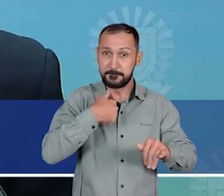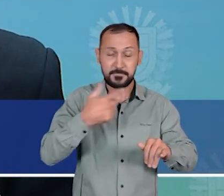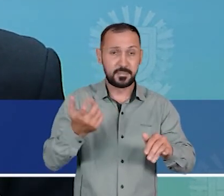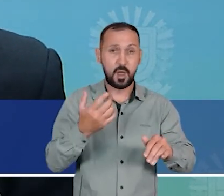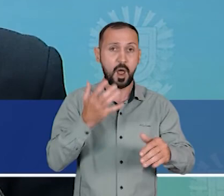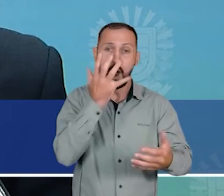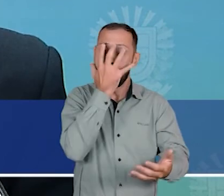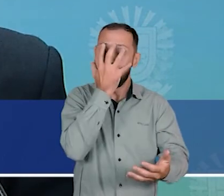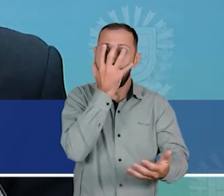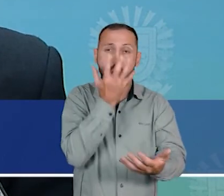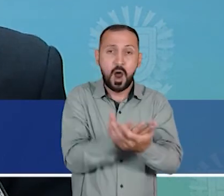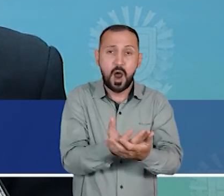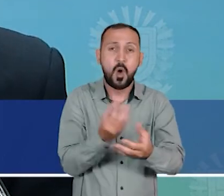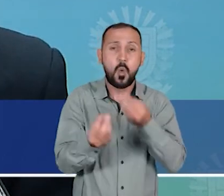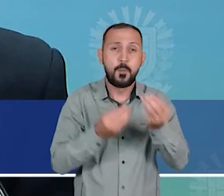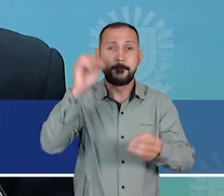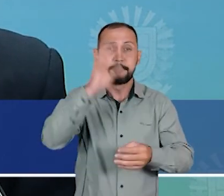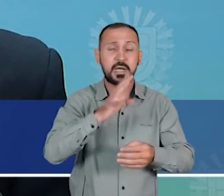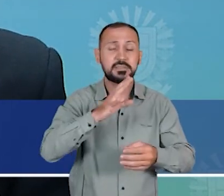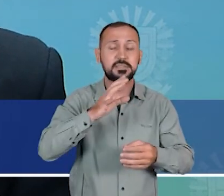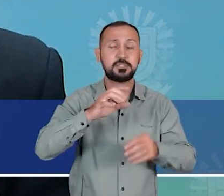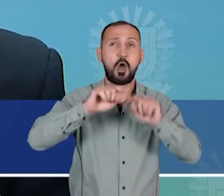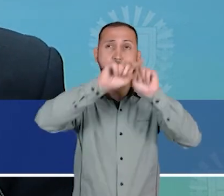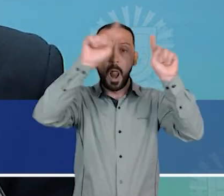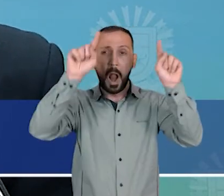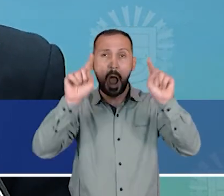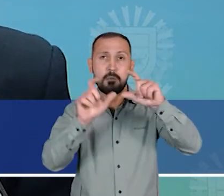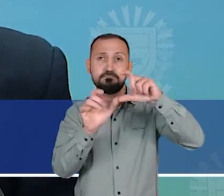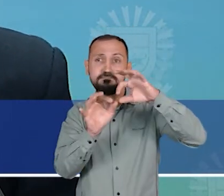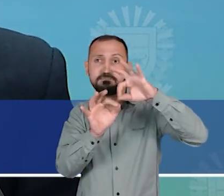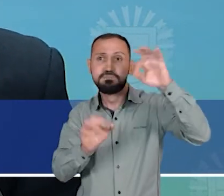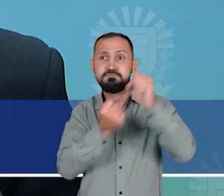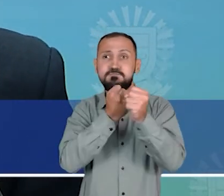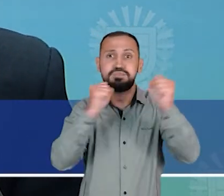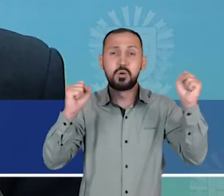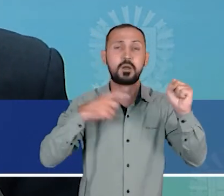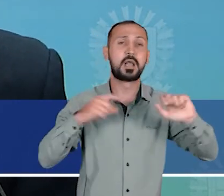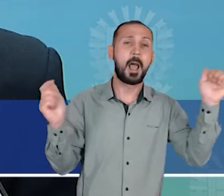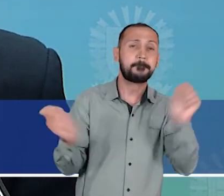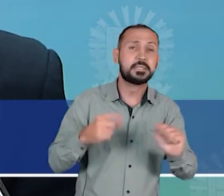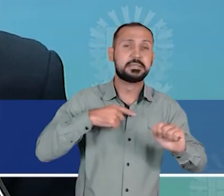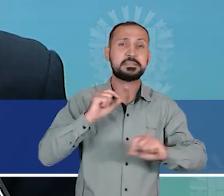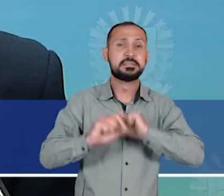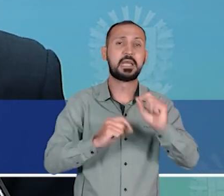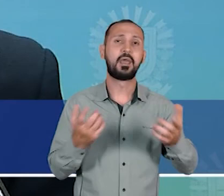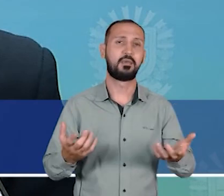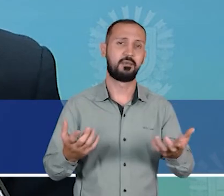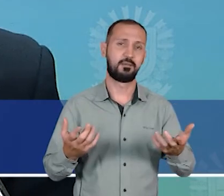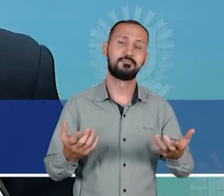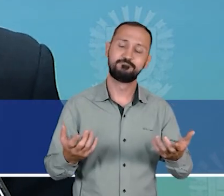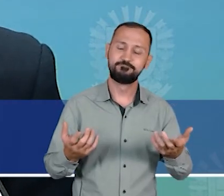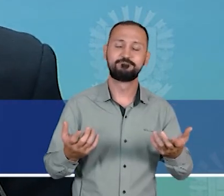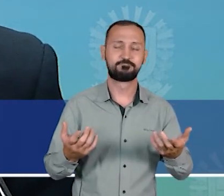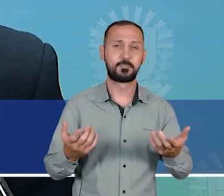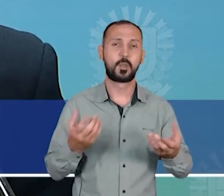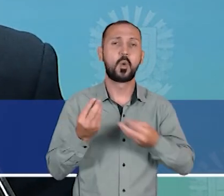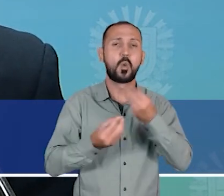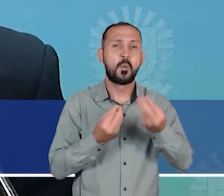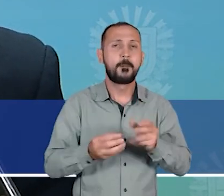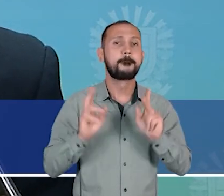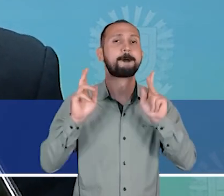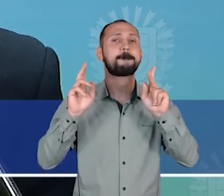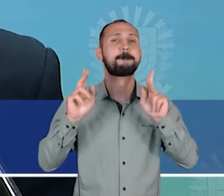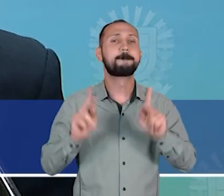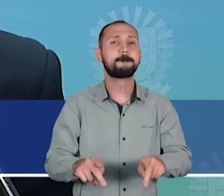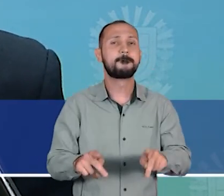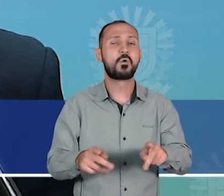verdadeiro escândalo. Um Brasil como o nosso, da dimensão como nossa, das potencialidades que ele tem,